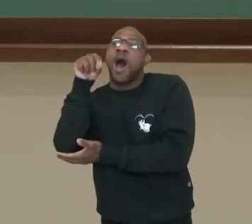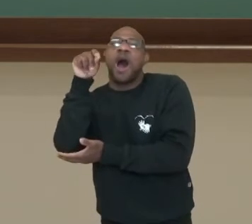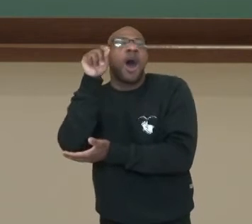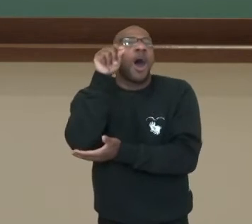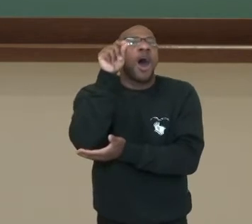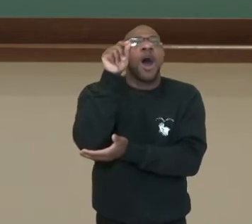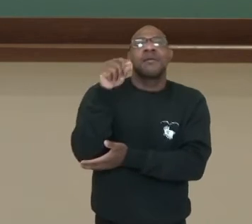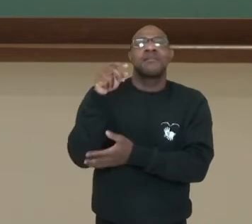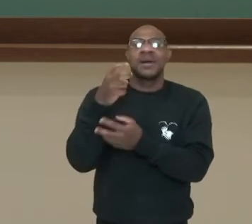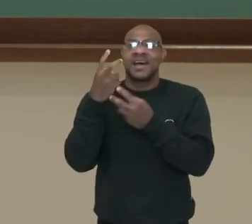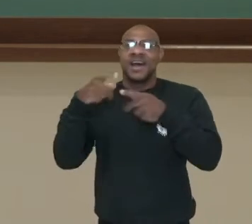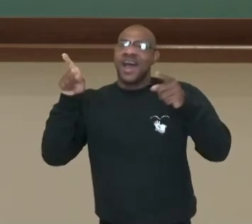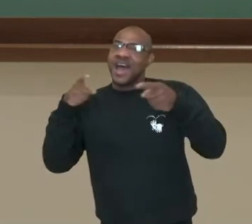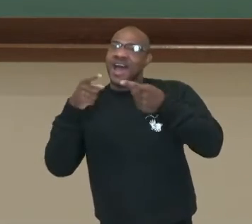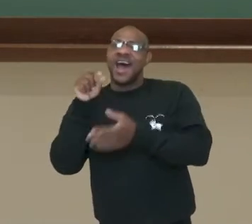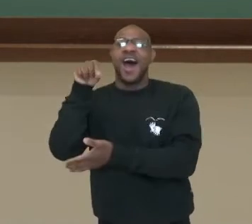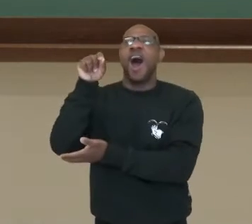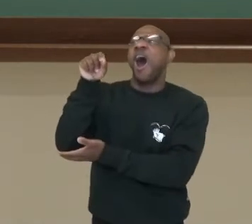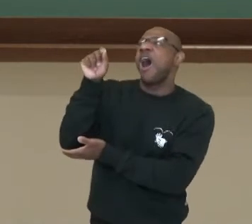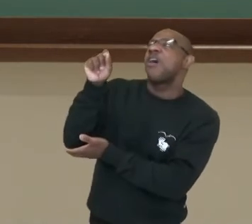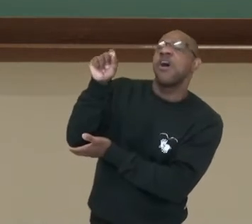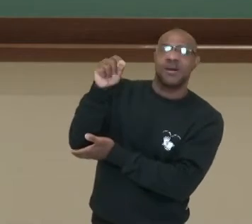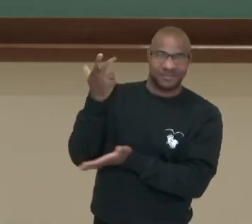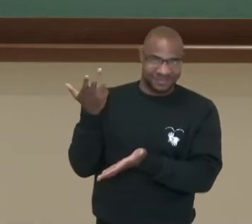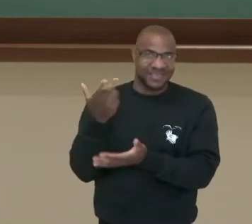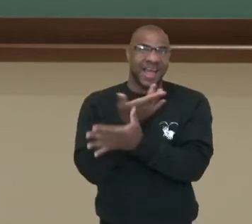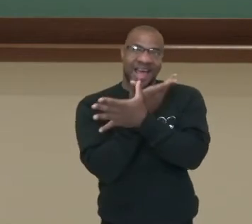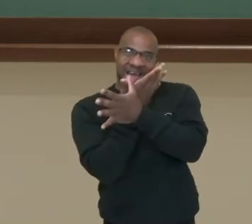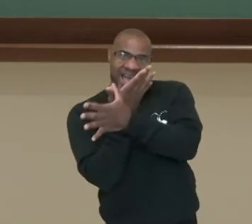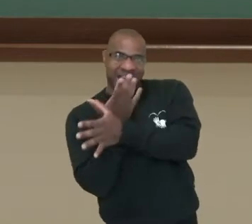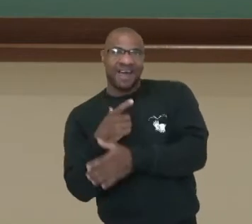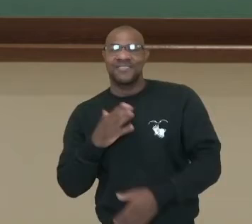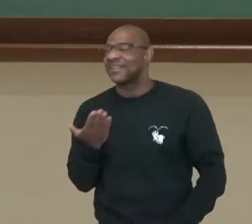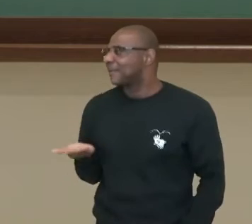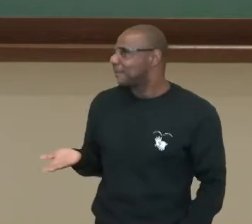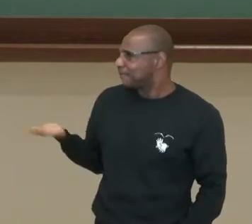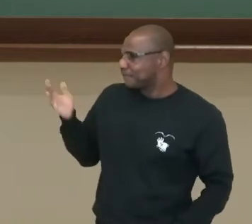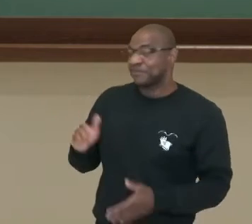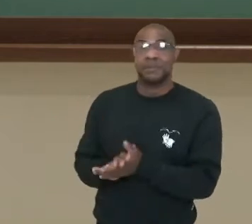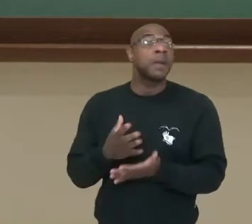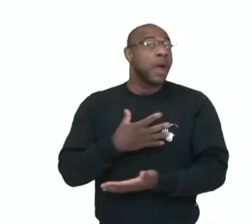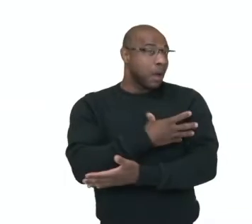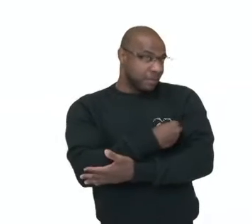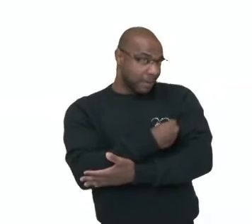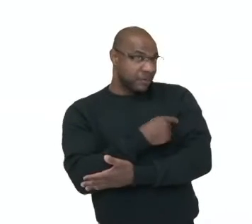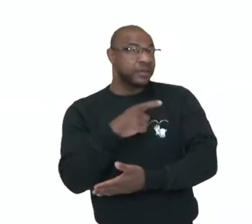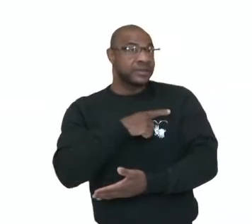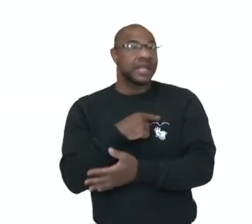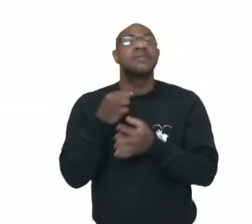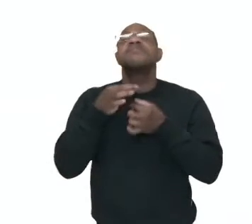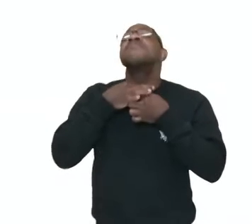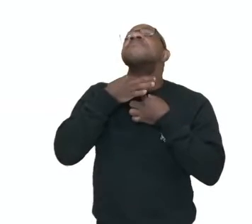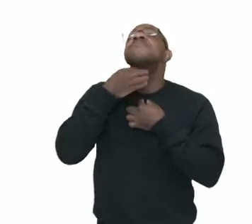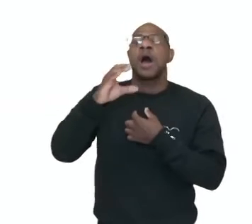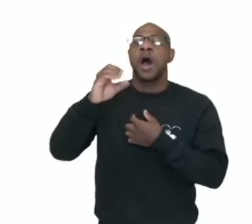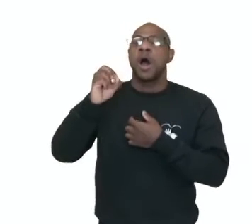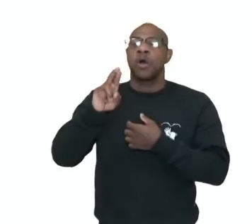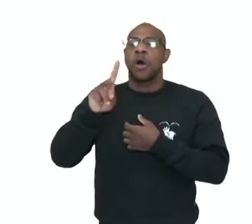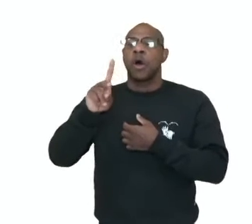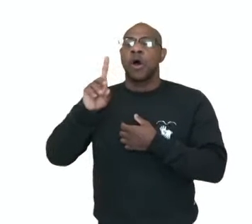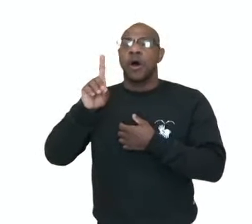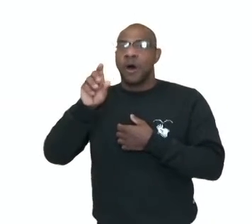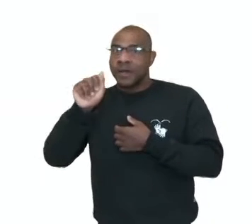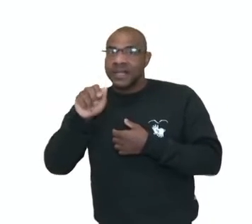aves. Mas os mamíferos são únicos que têm essa que, de fato, né, as cordas vocais que vão permitir ali, vão mudar, né,